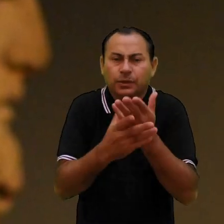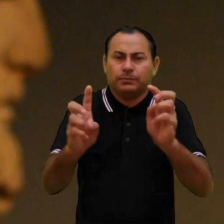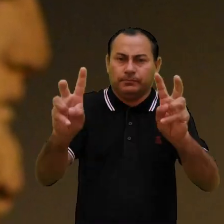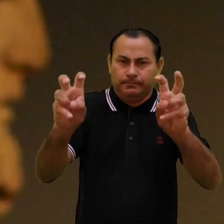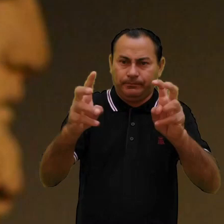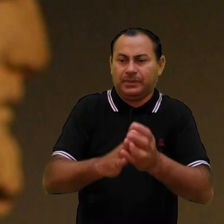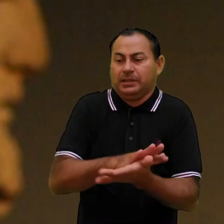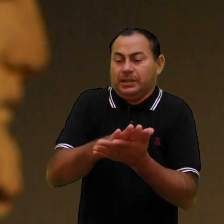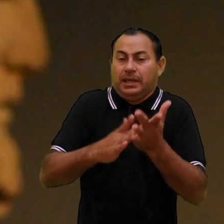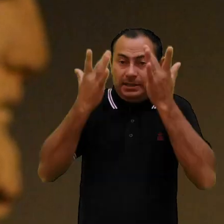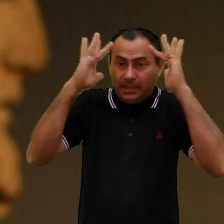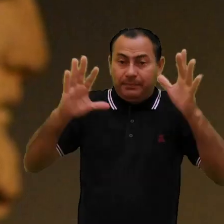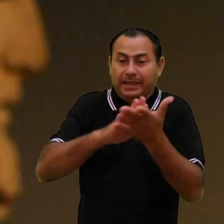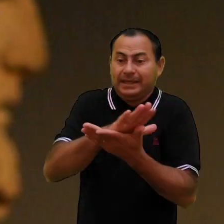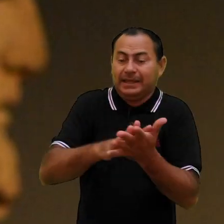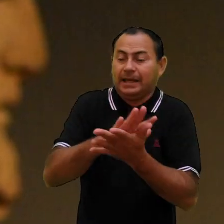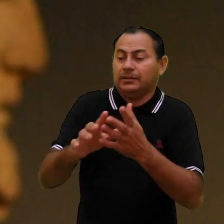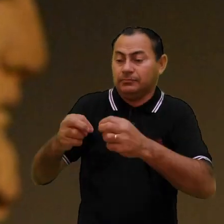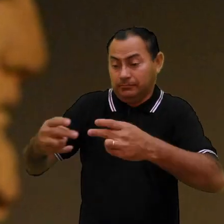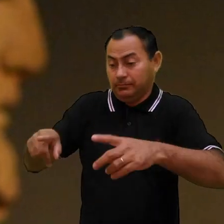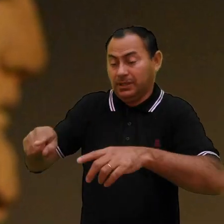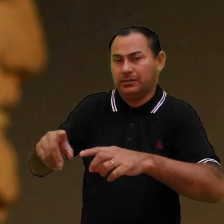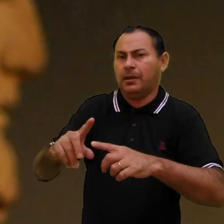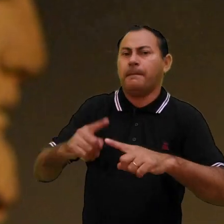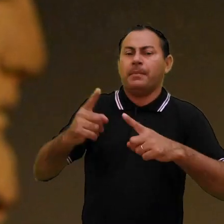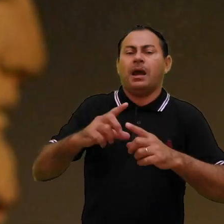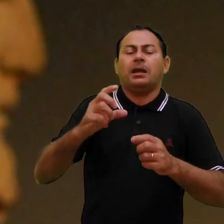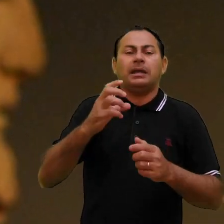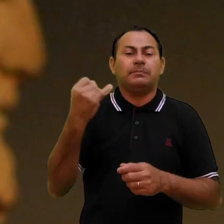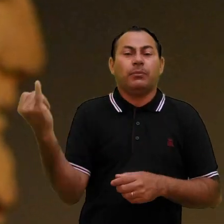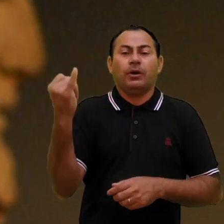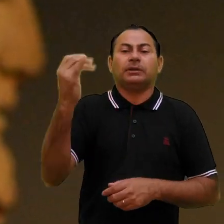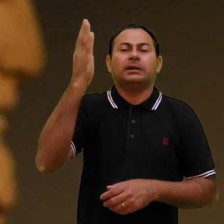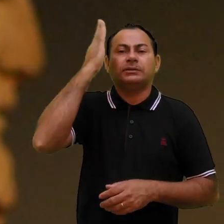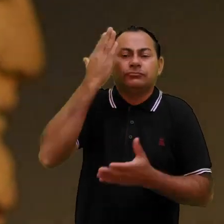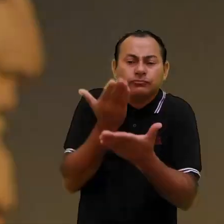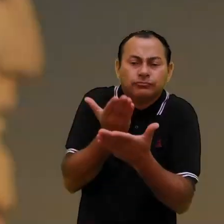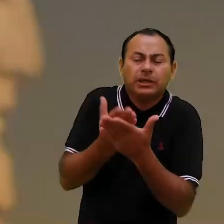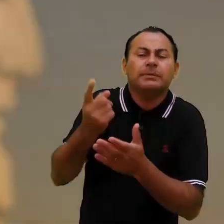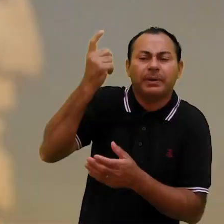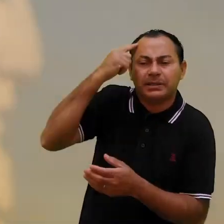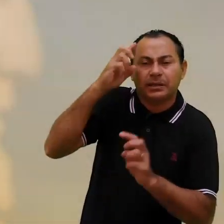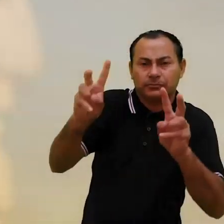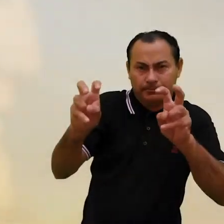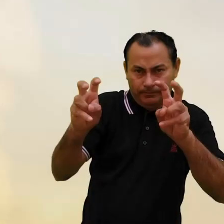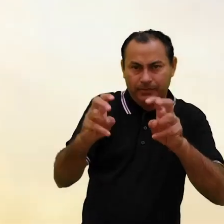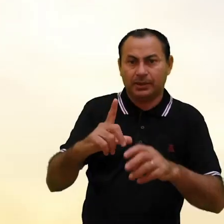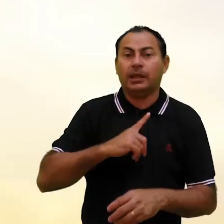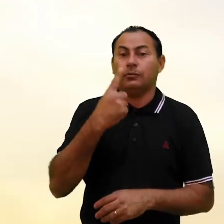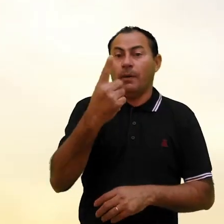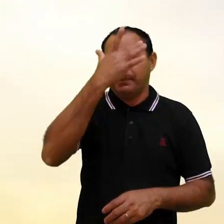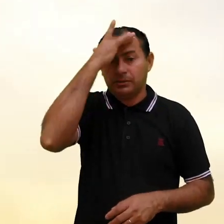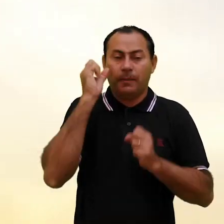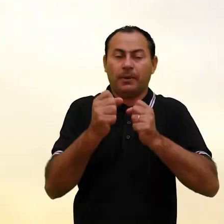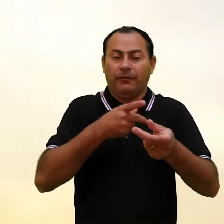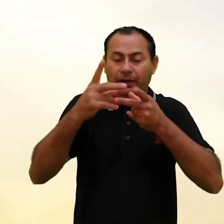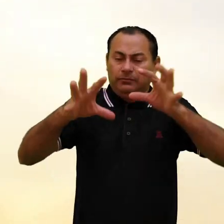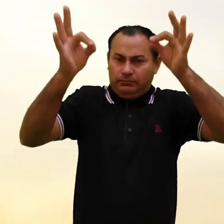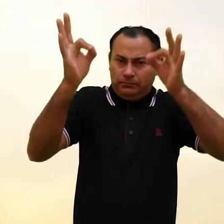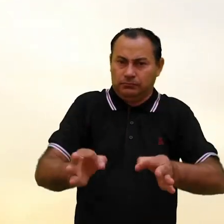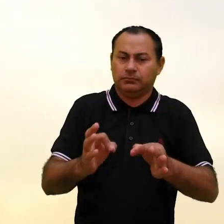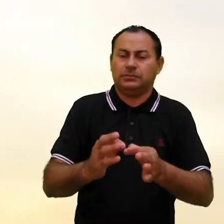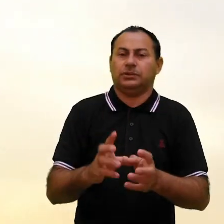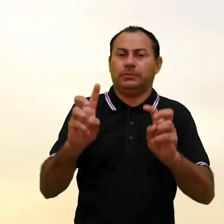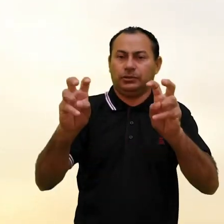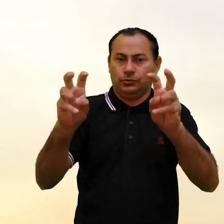assunto. Ninguém sabe nada sobre isso, mas é bom pensar sobre o assunto. Tem uma pessoa que pode falar com propriedade